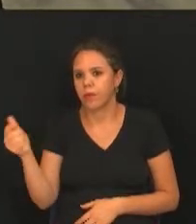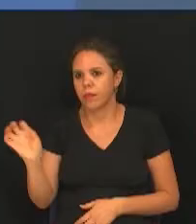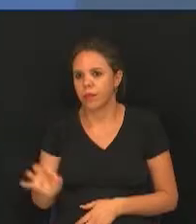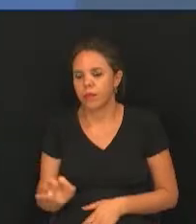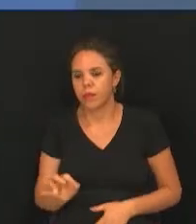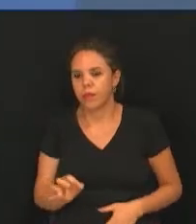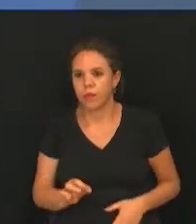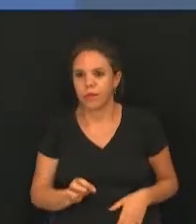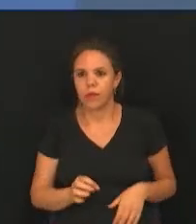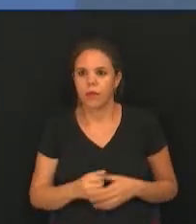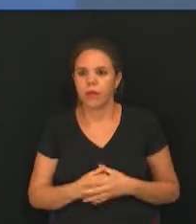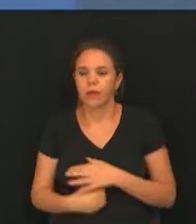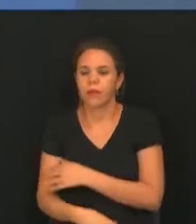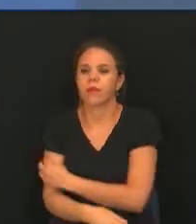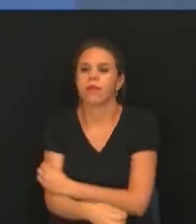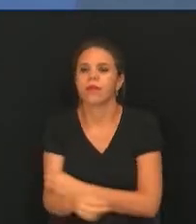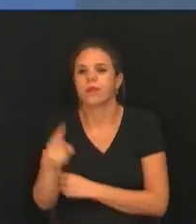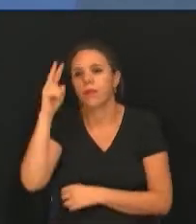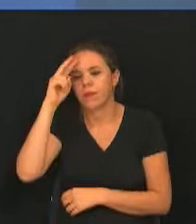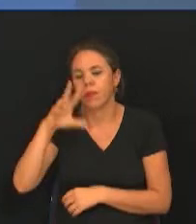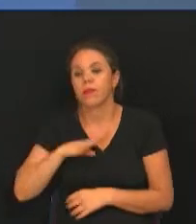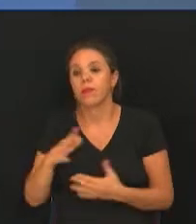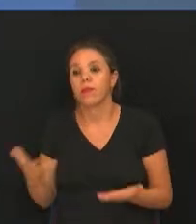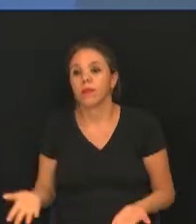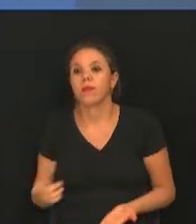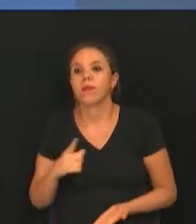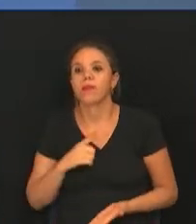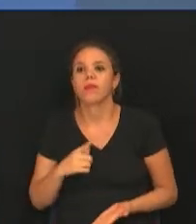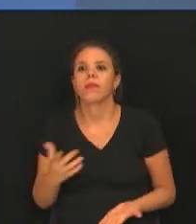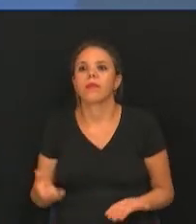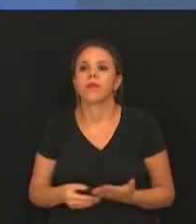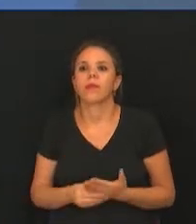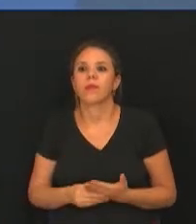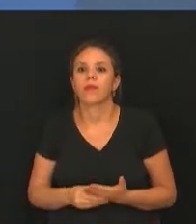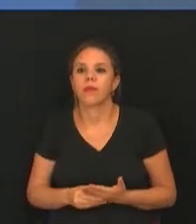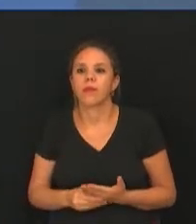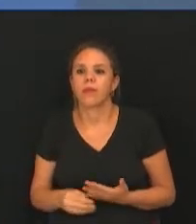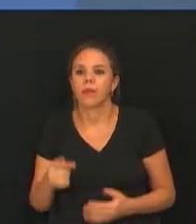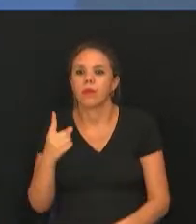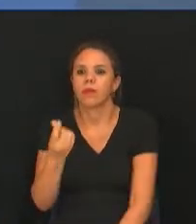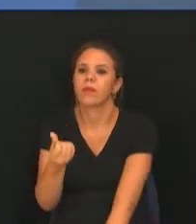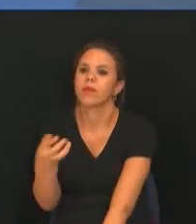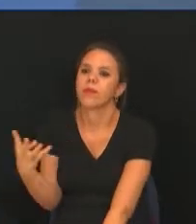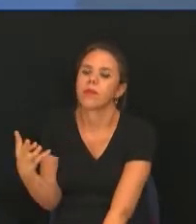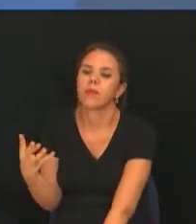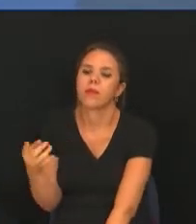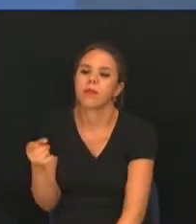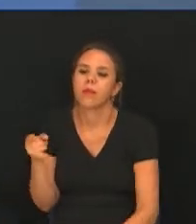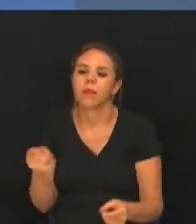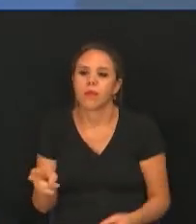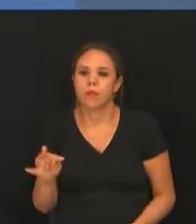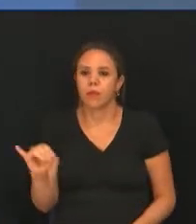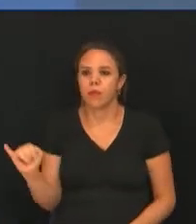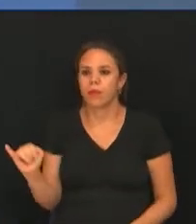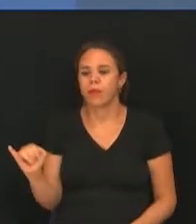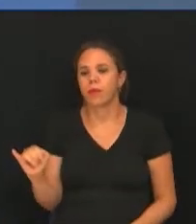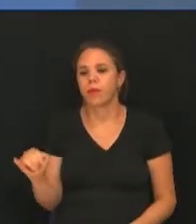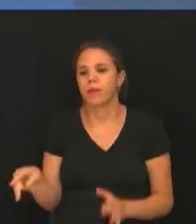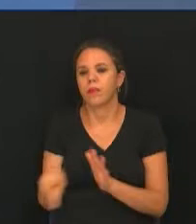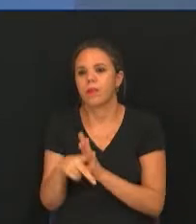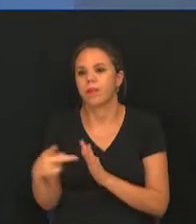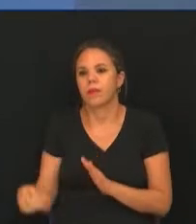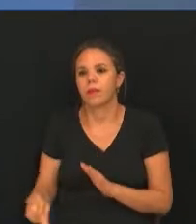82,32%. A gente lembra que aqui na cidade nós temos atualmente 164 leitos de UTI exclusivo